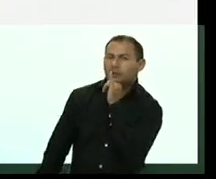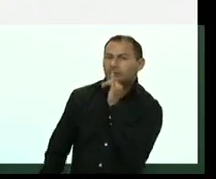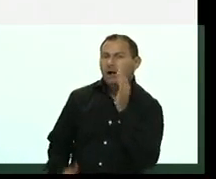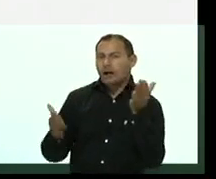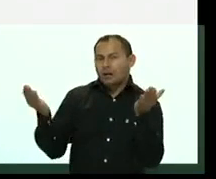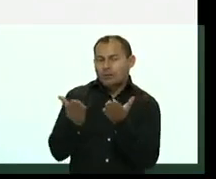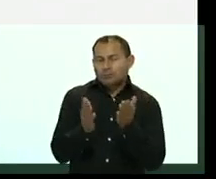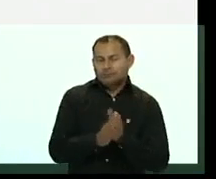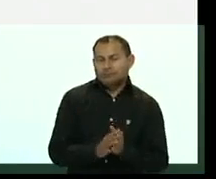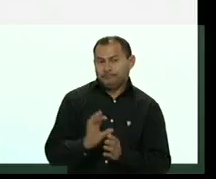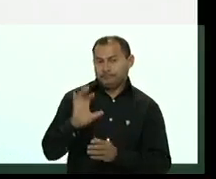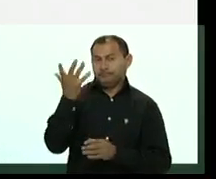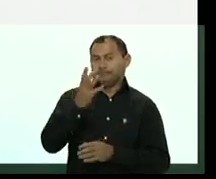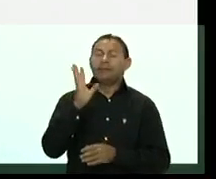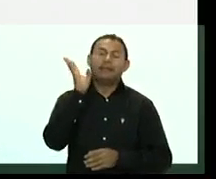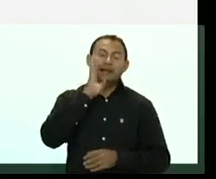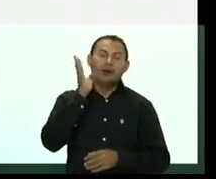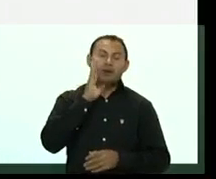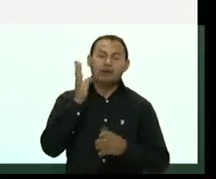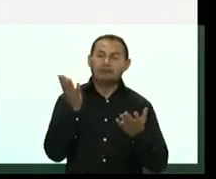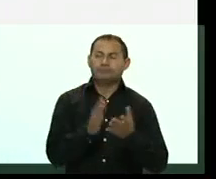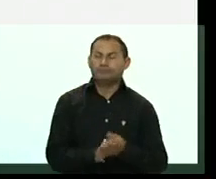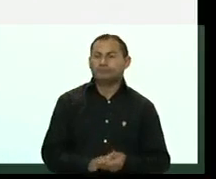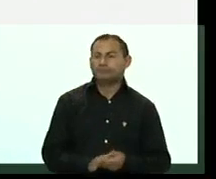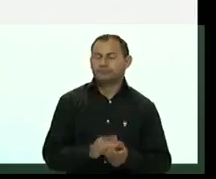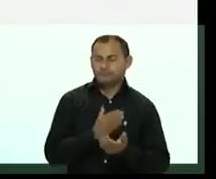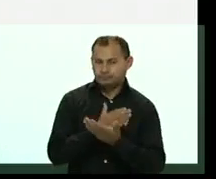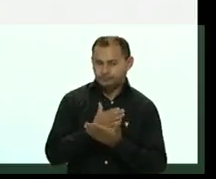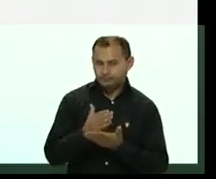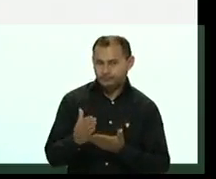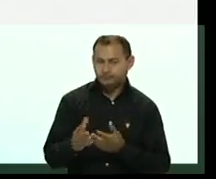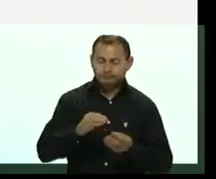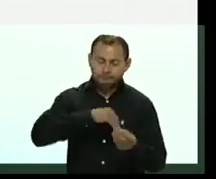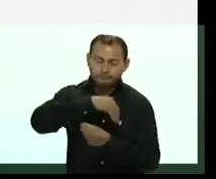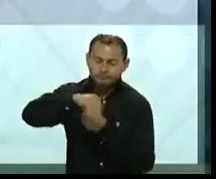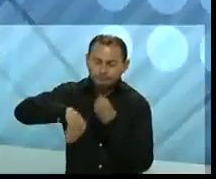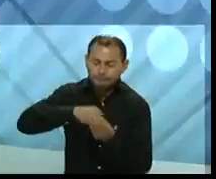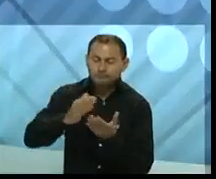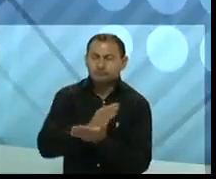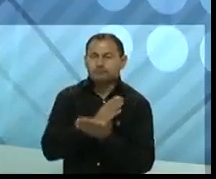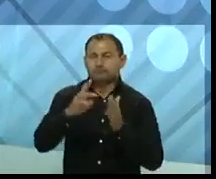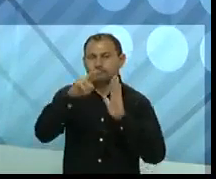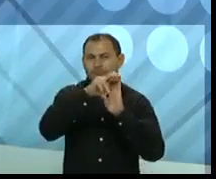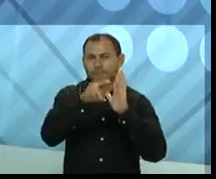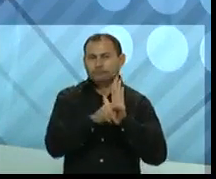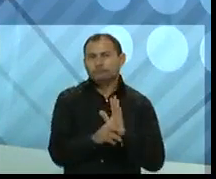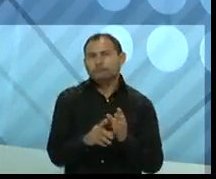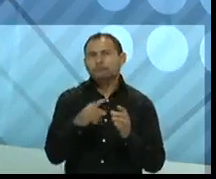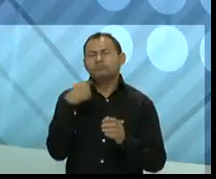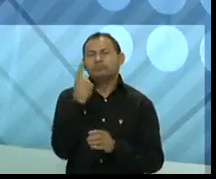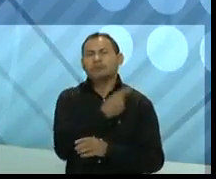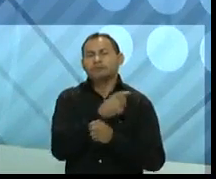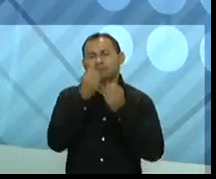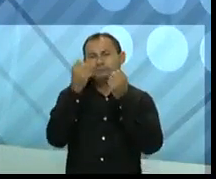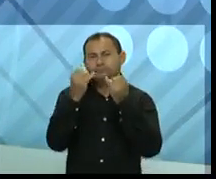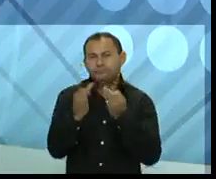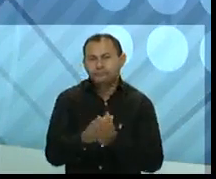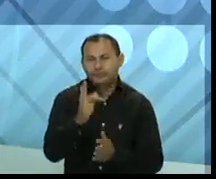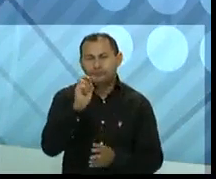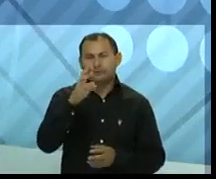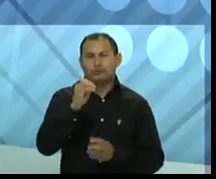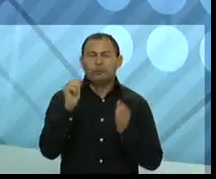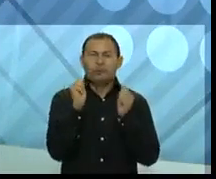agora? Agora vai acontecer uma coisa super legal. A gente vai começar a misturar algumas regras, onde a gente vai ter que trabalhar com